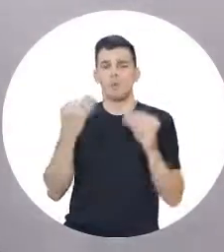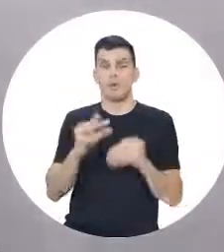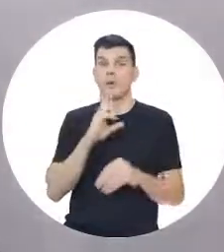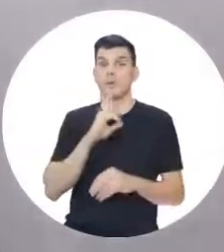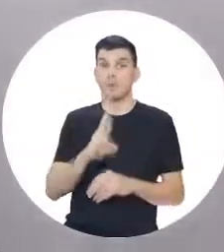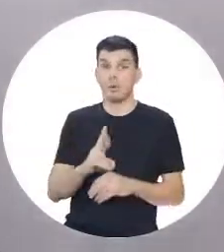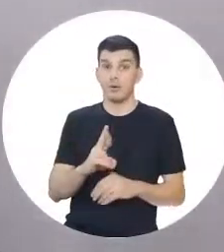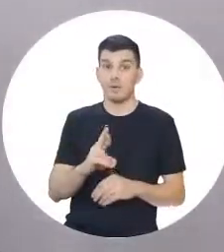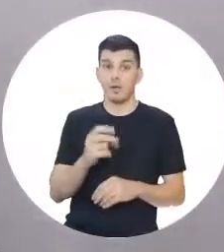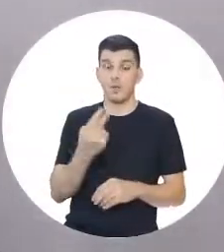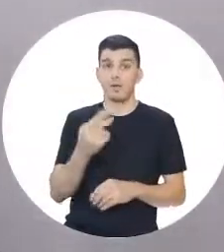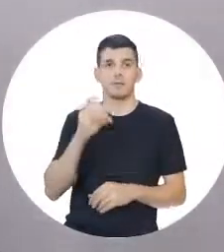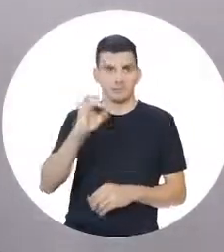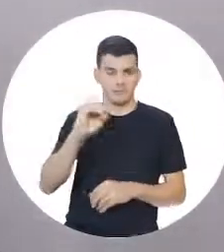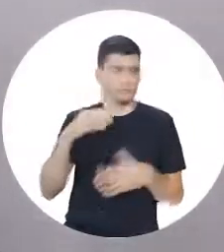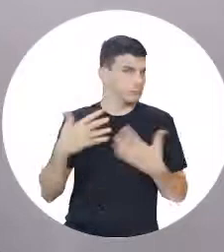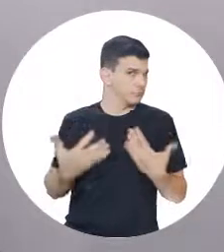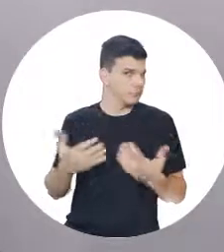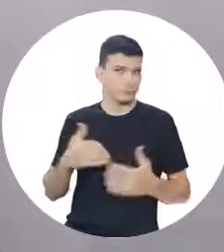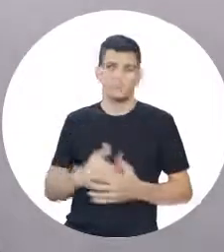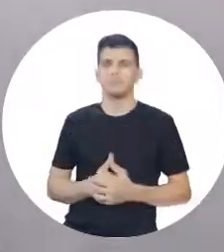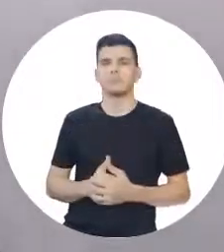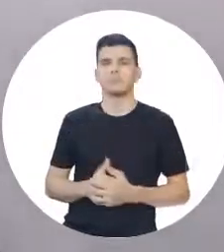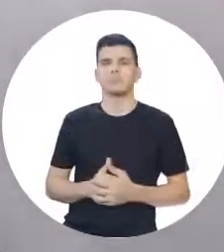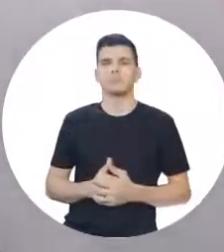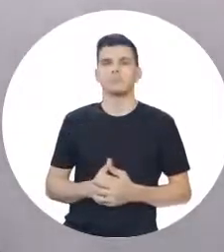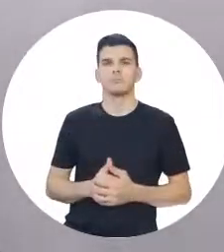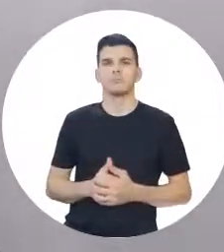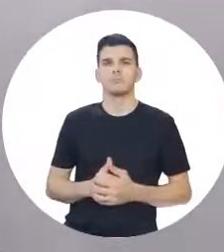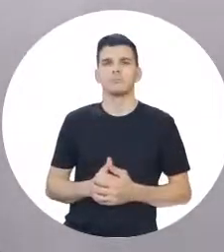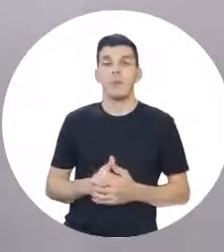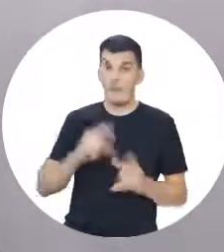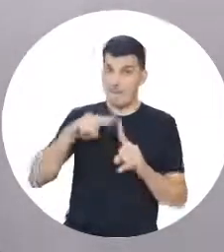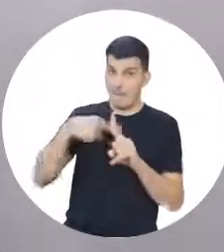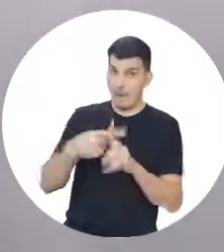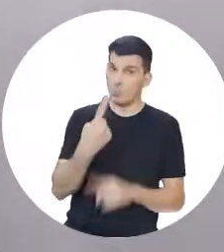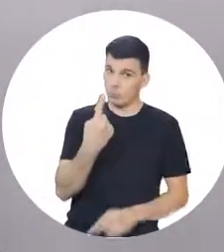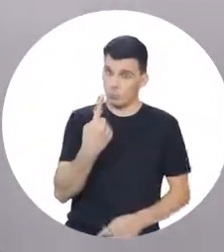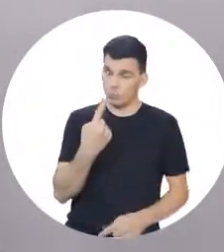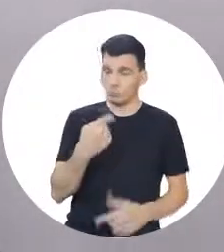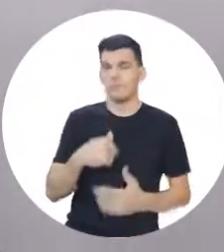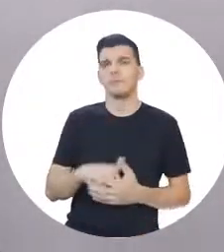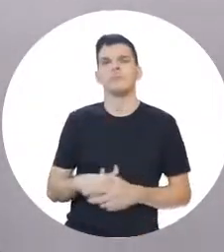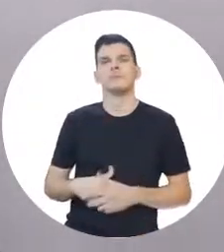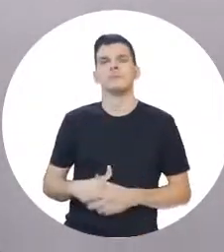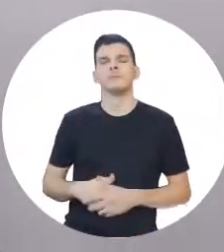colocar aqui no meio para essa somatória dar igual a zero, pessoal? Mais 1.